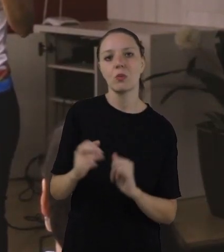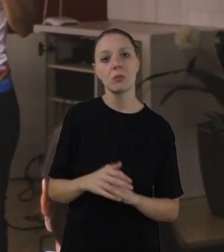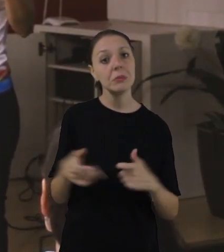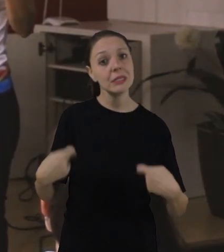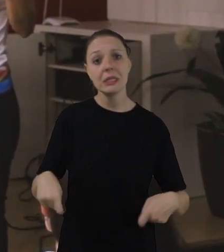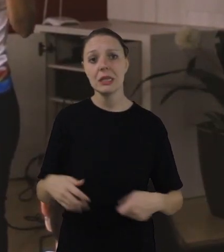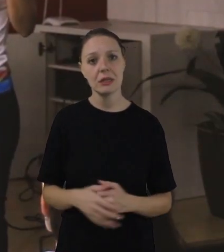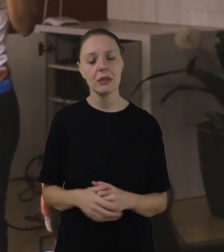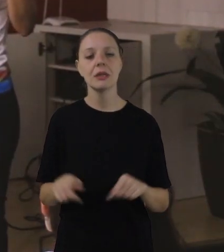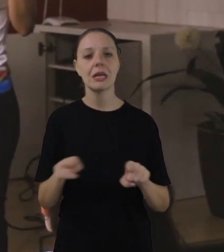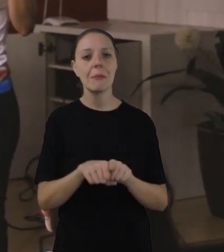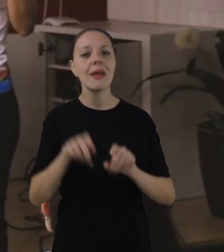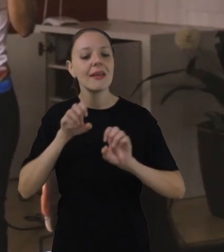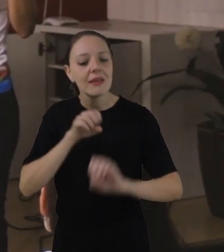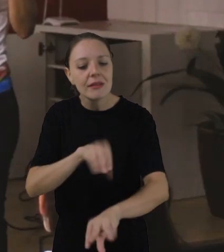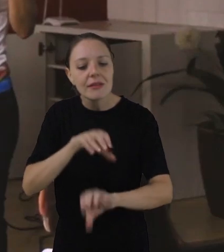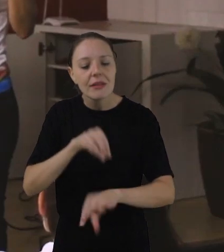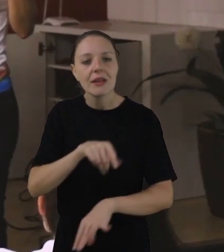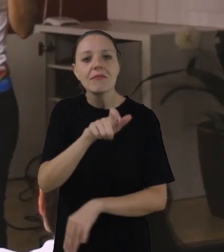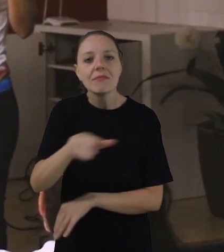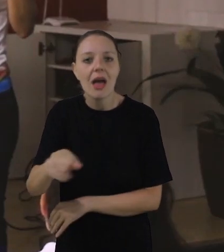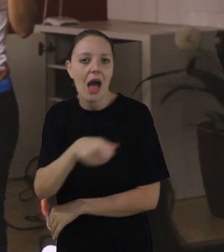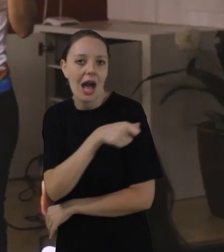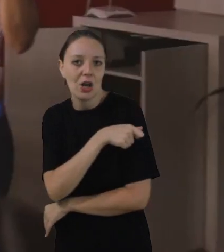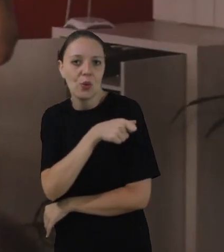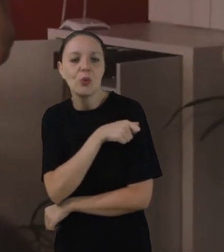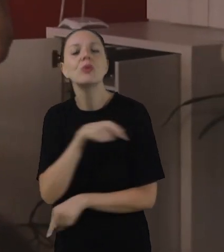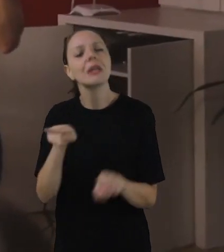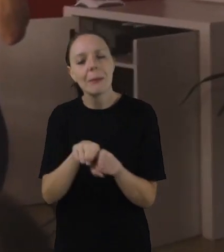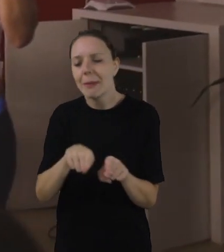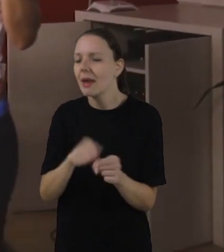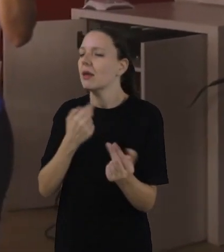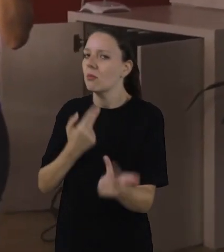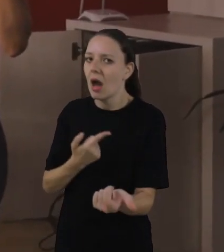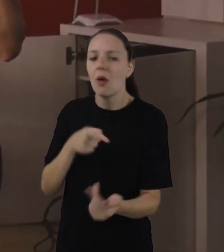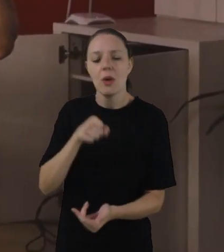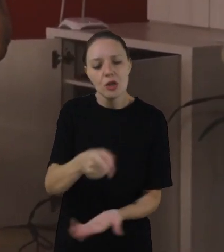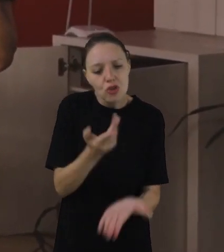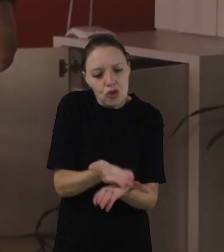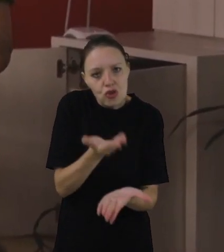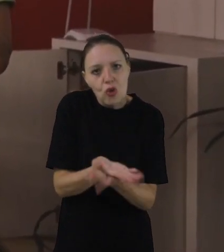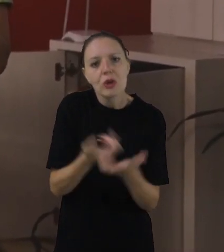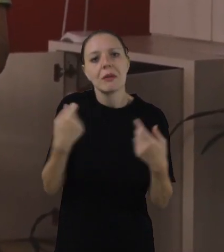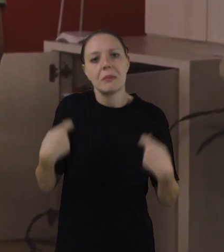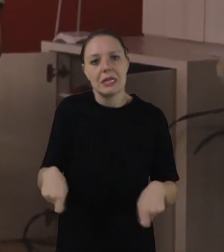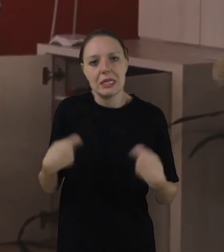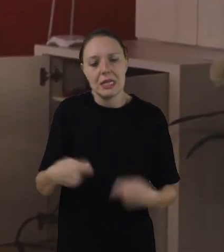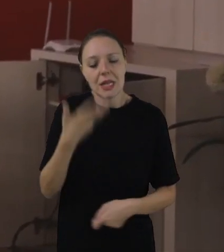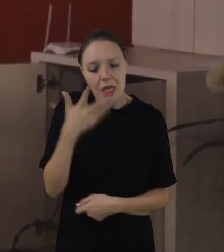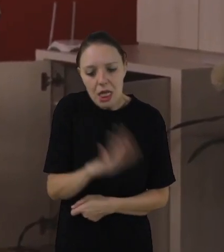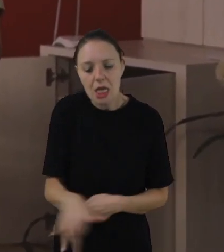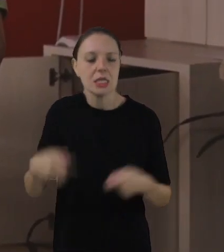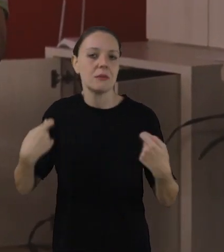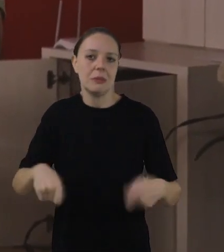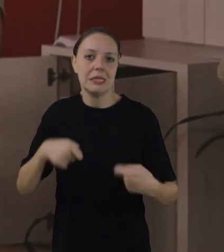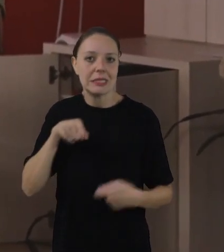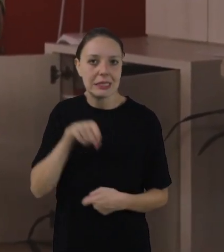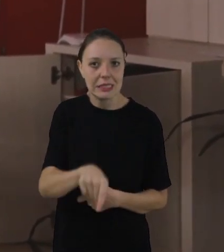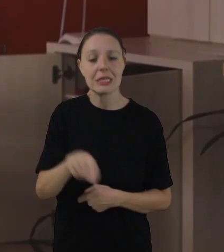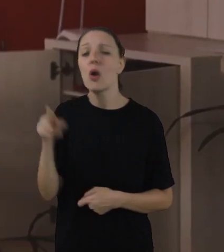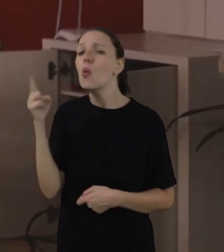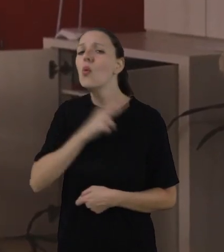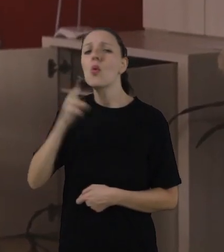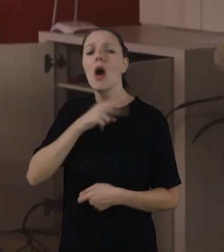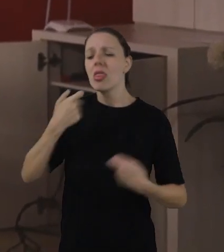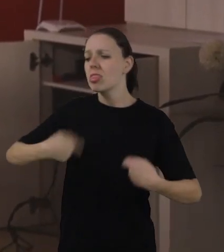precisar ensinar também que os alunos façam isso, que as nossas crianças façam isso. É urgente que a gente use a